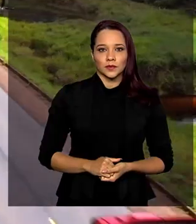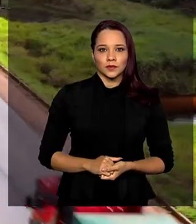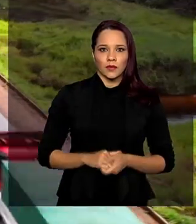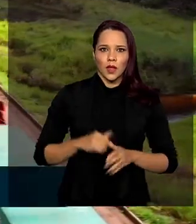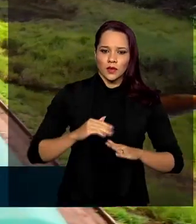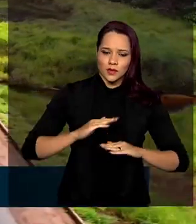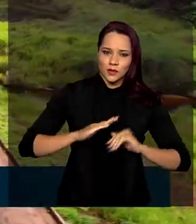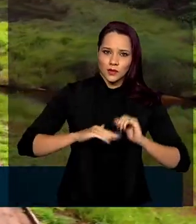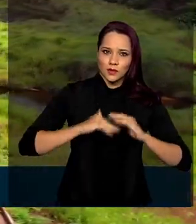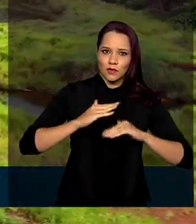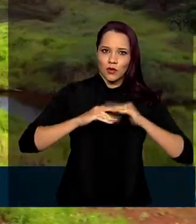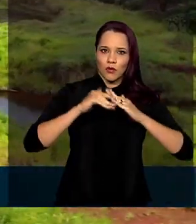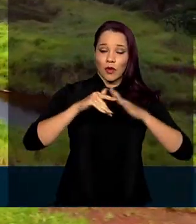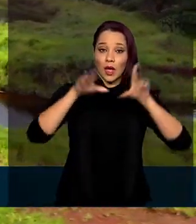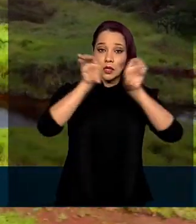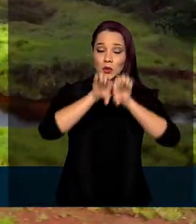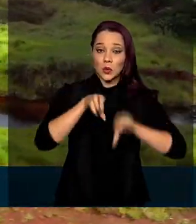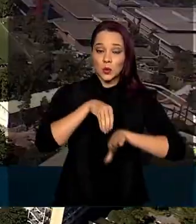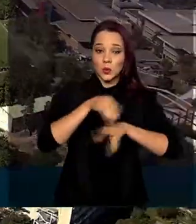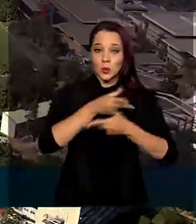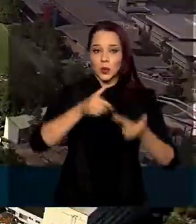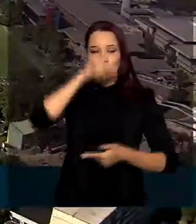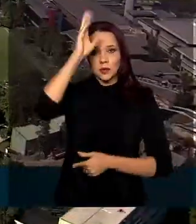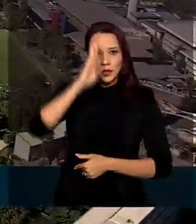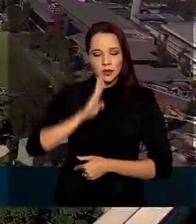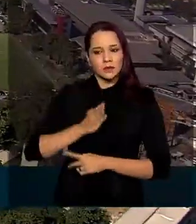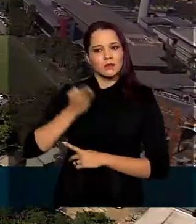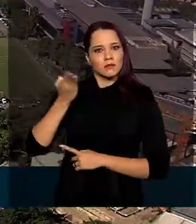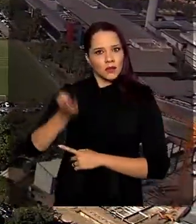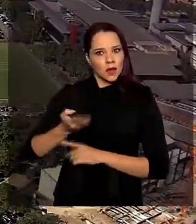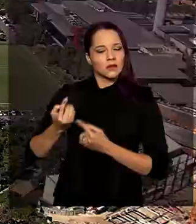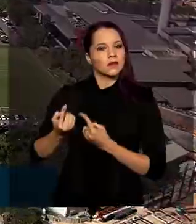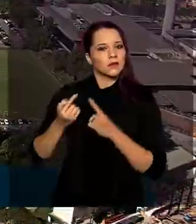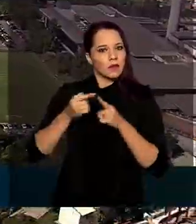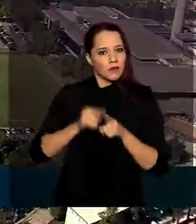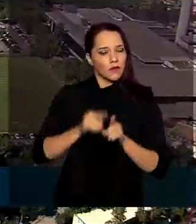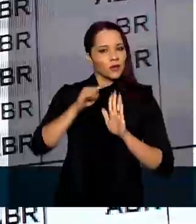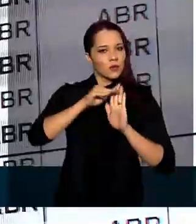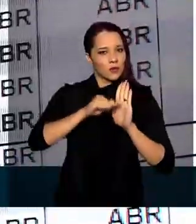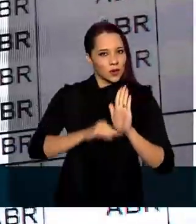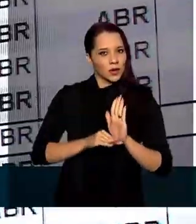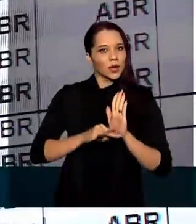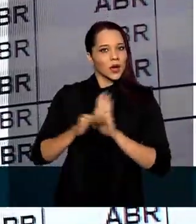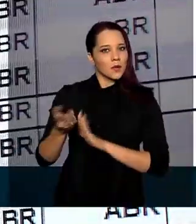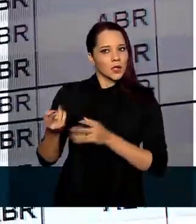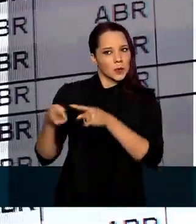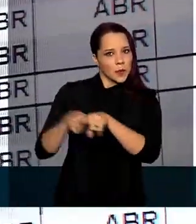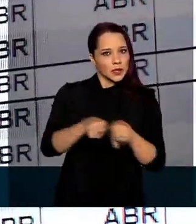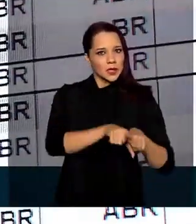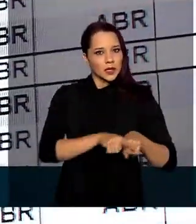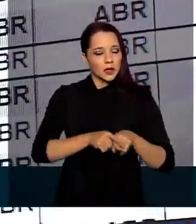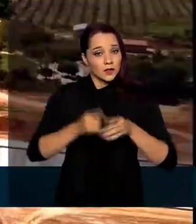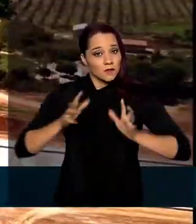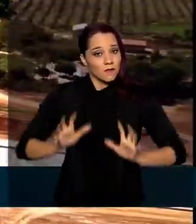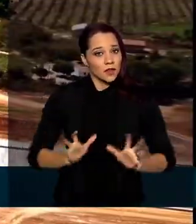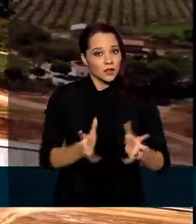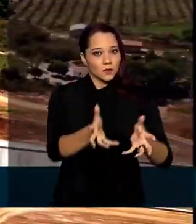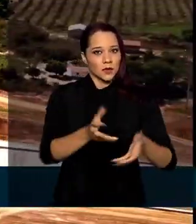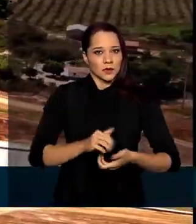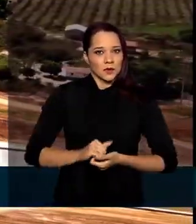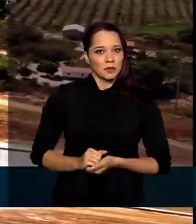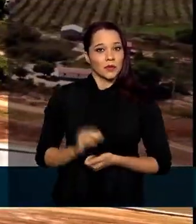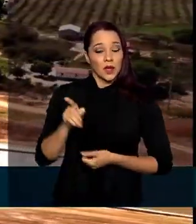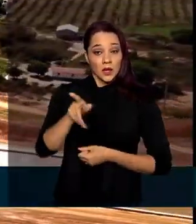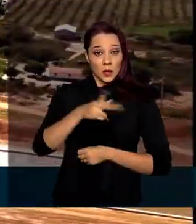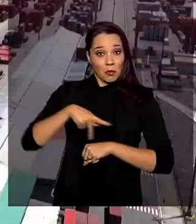Desenvolver a infraestrutura do Brasil, esse é o desafio do Programa de Parcerias de Investimentos. E o